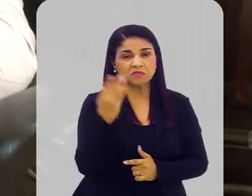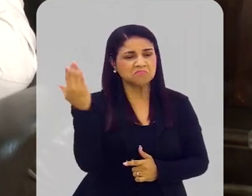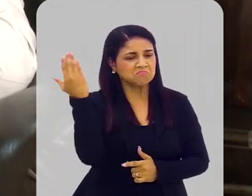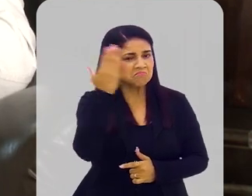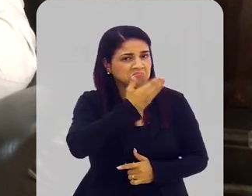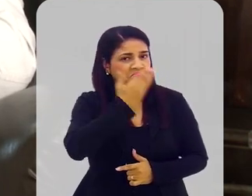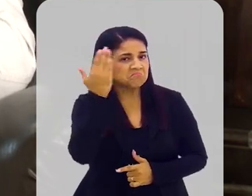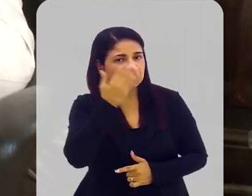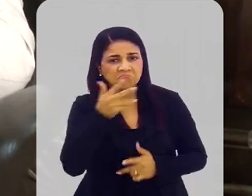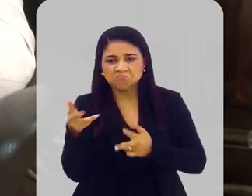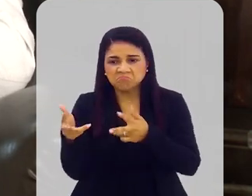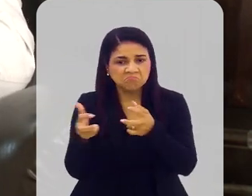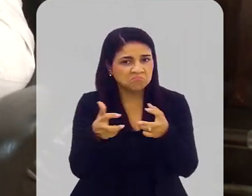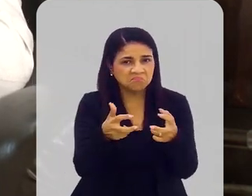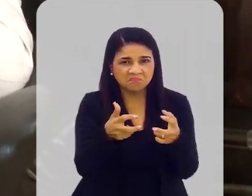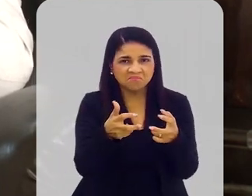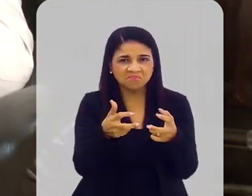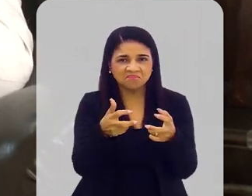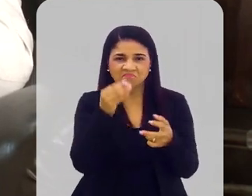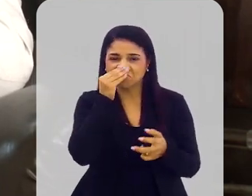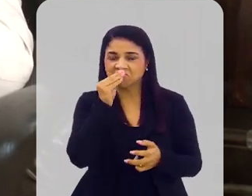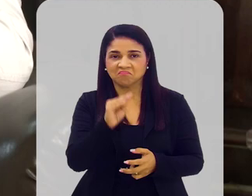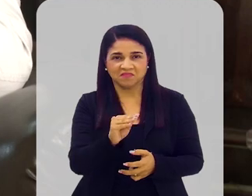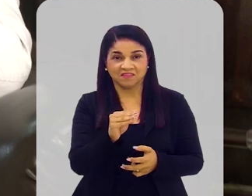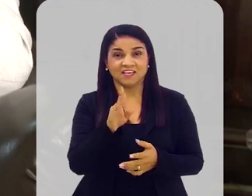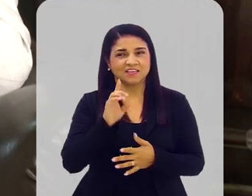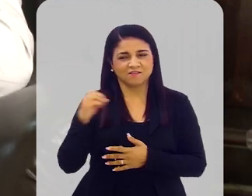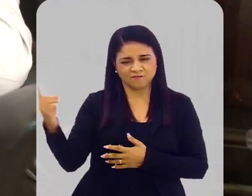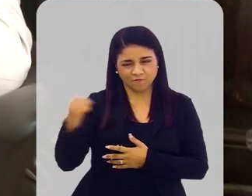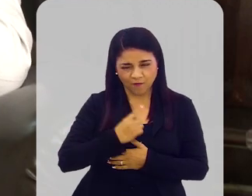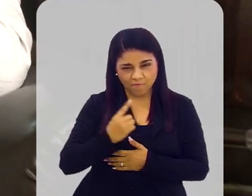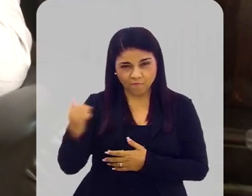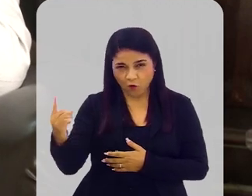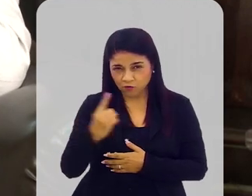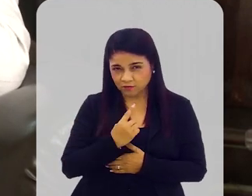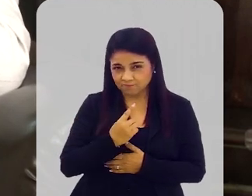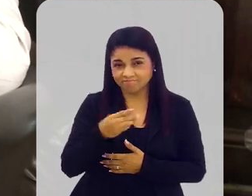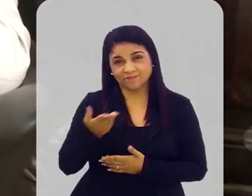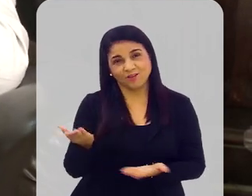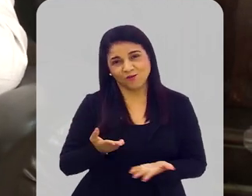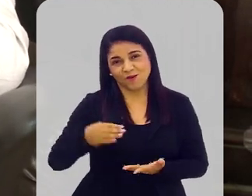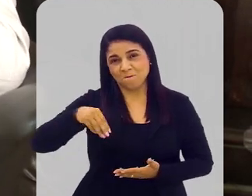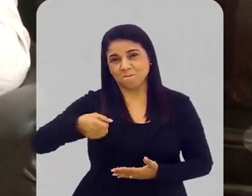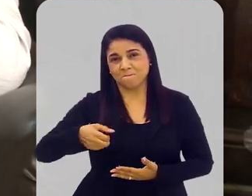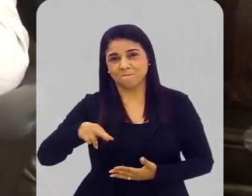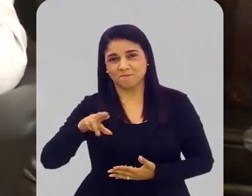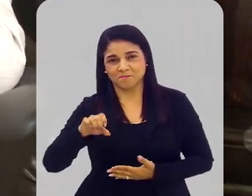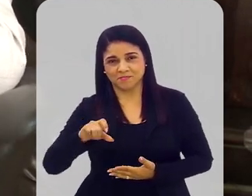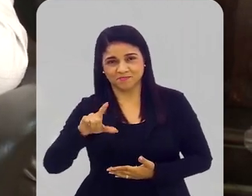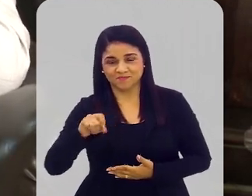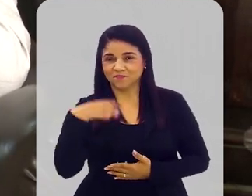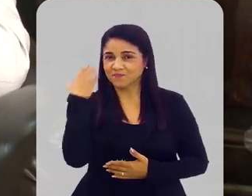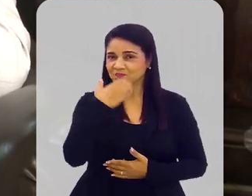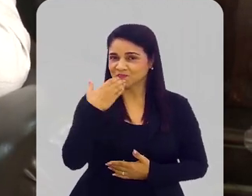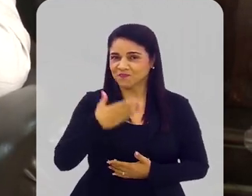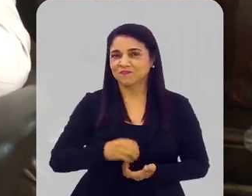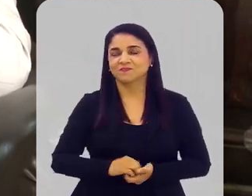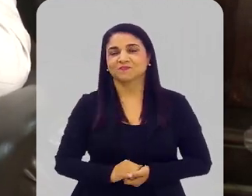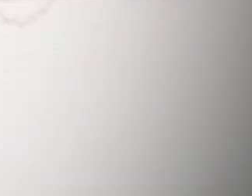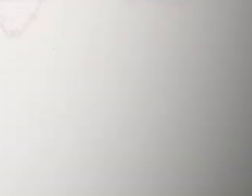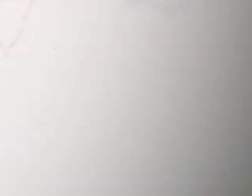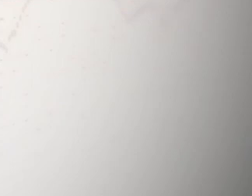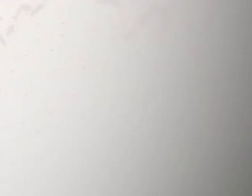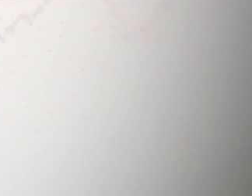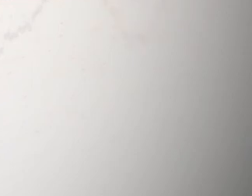observou. Não deram a mínima para Jesus. Né? Segura aí. A gente volta já. O Marcelo cantando para a